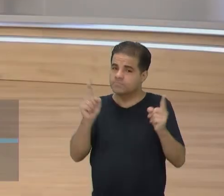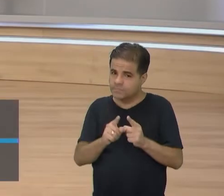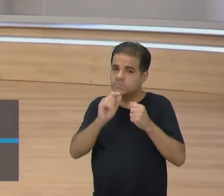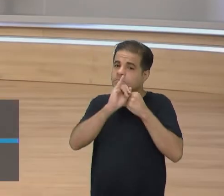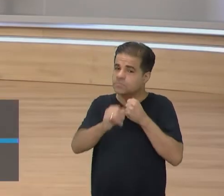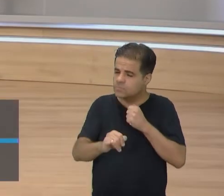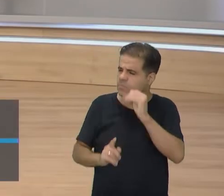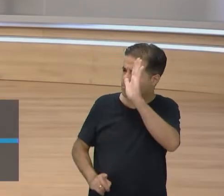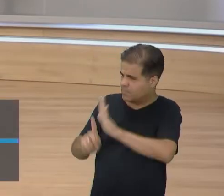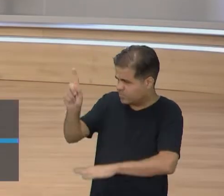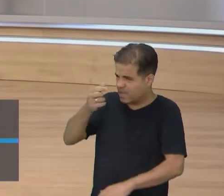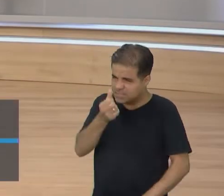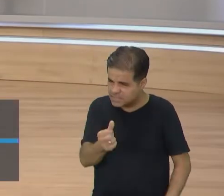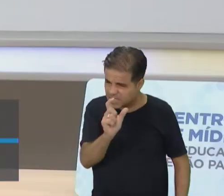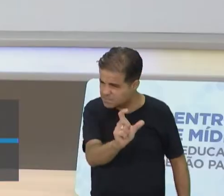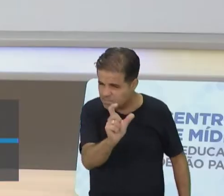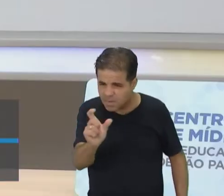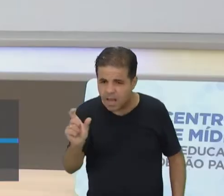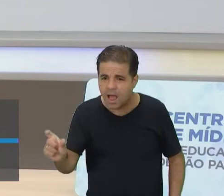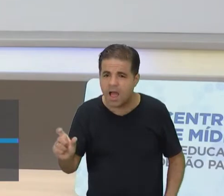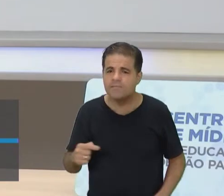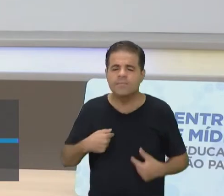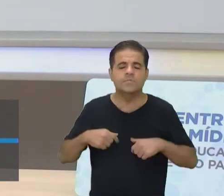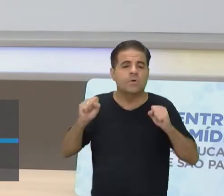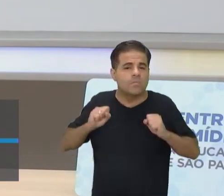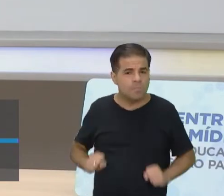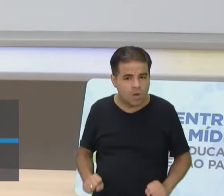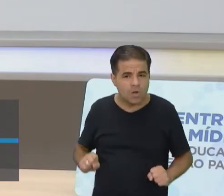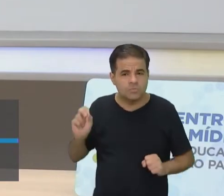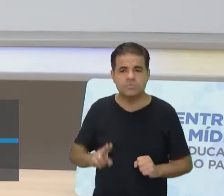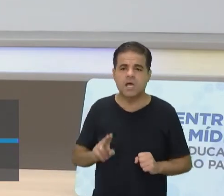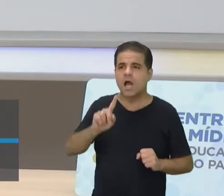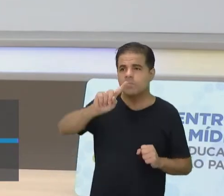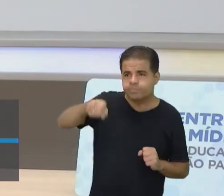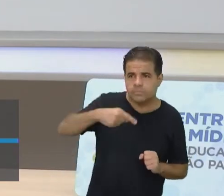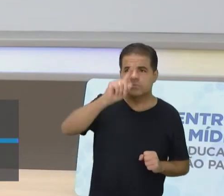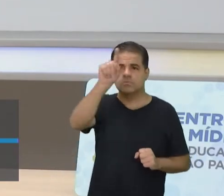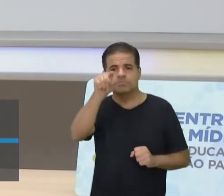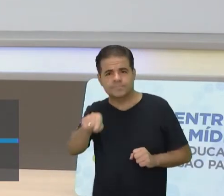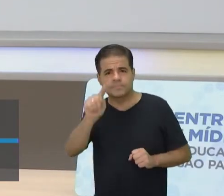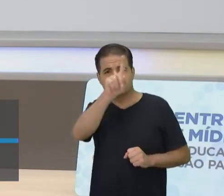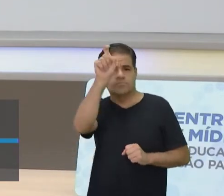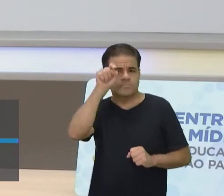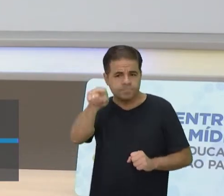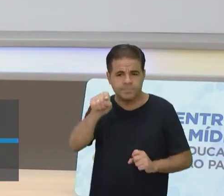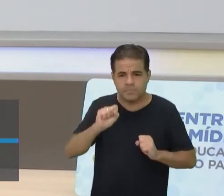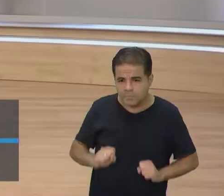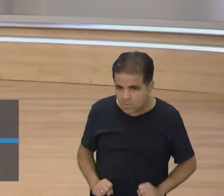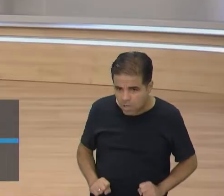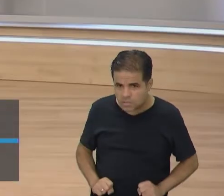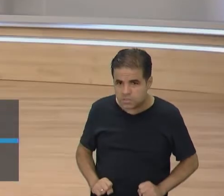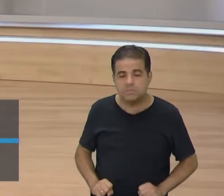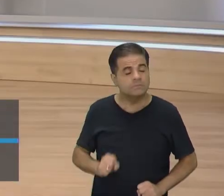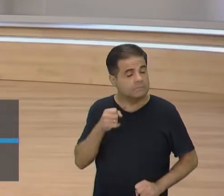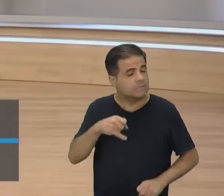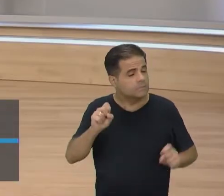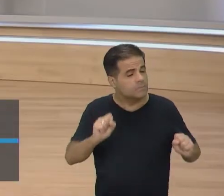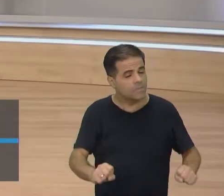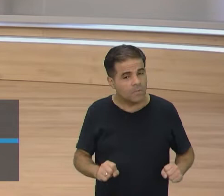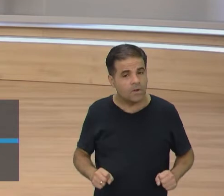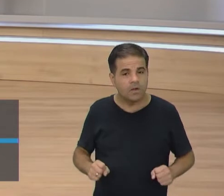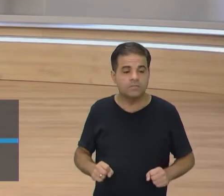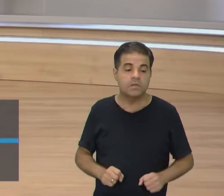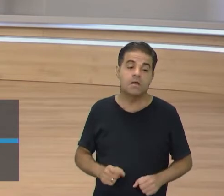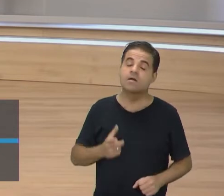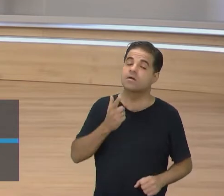coisa. 6 palavras, mas eu posso usar pontuação à vontade? Pode. Então estou começando a ter